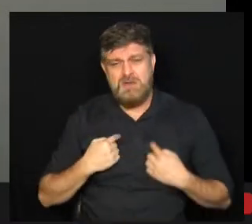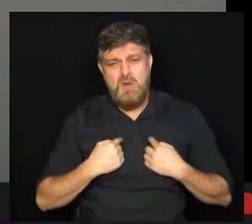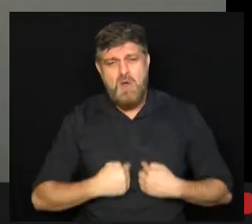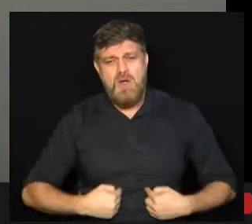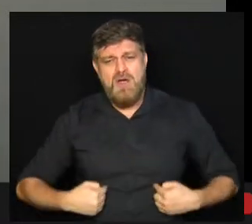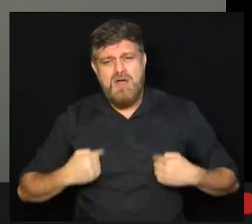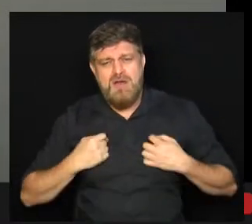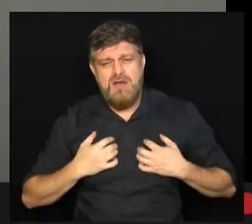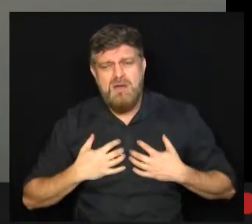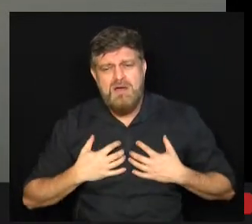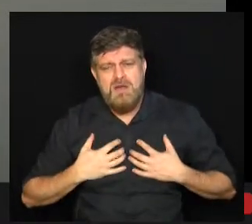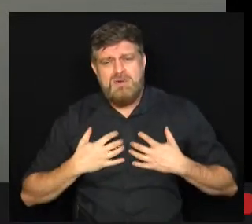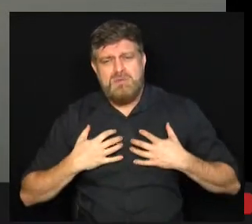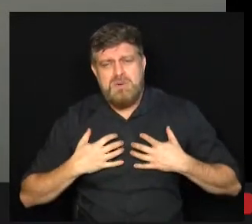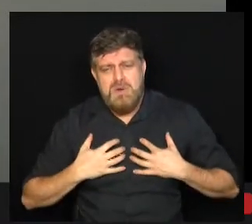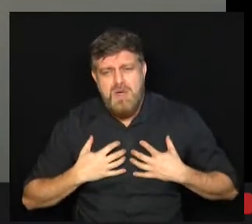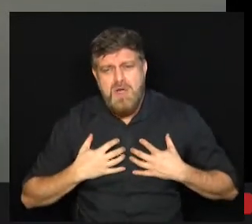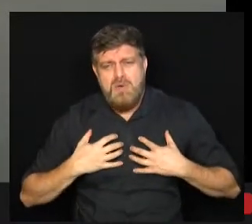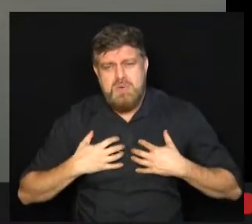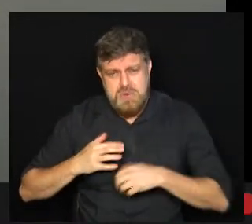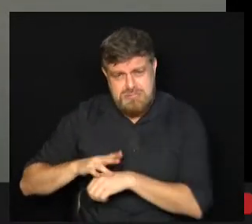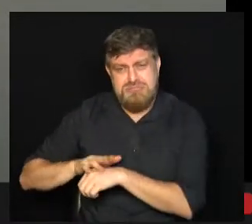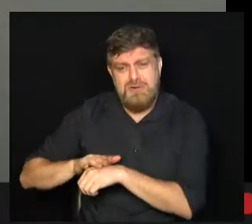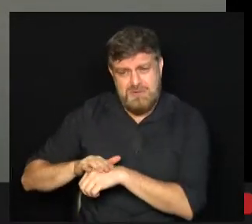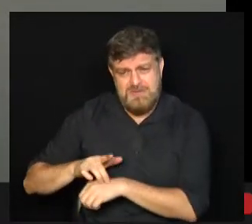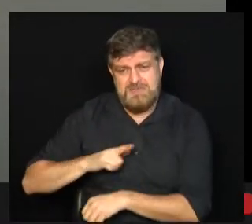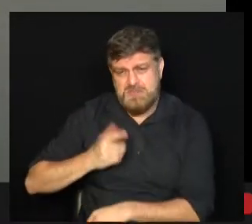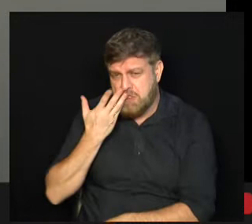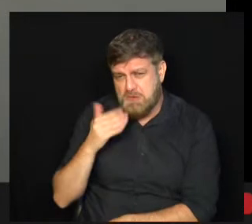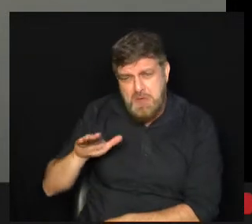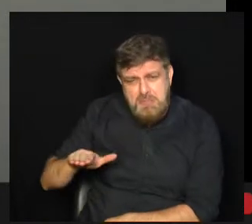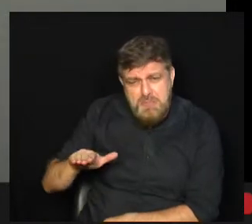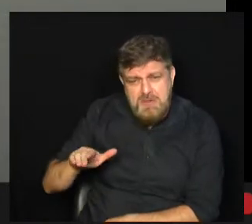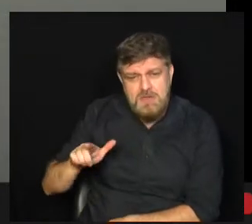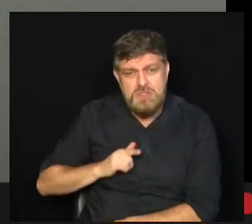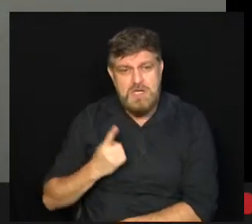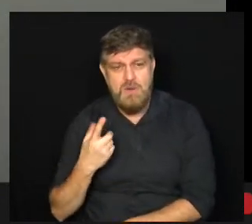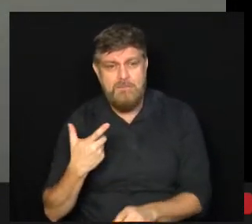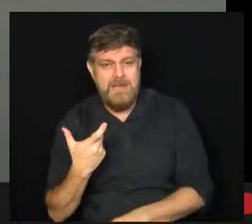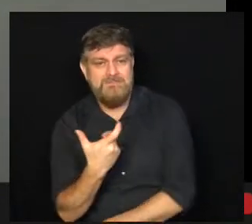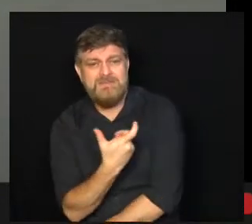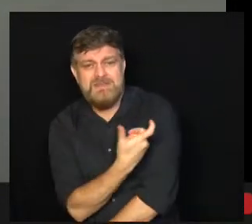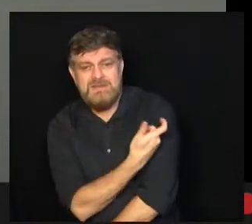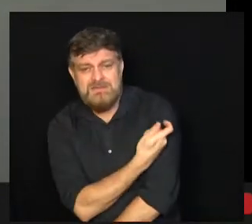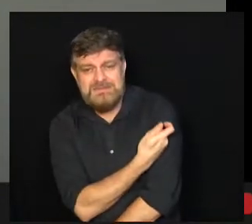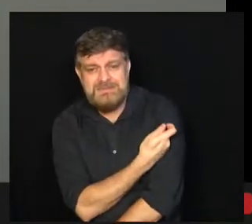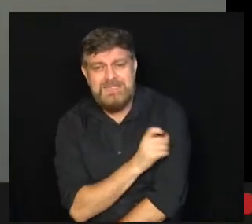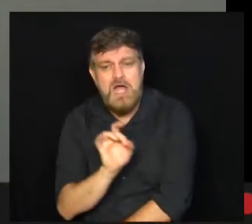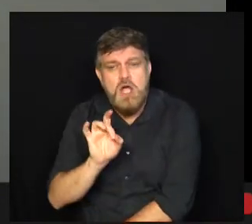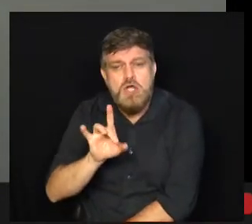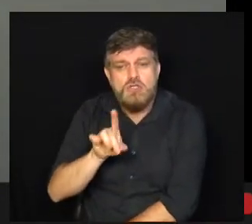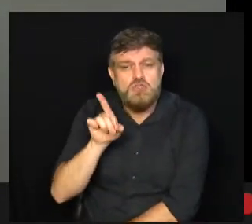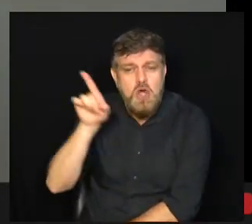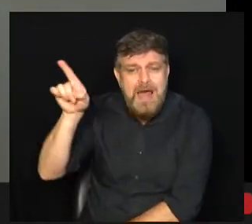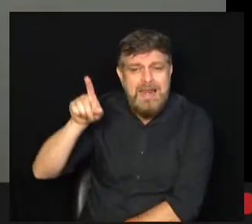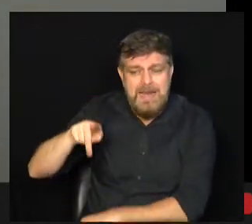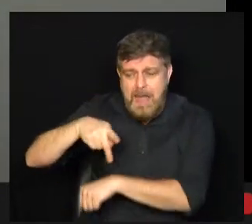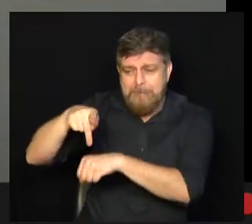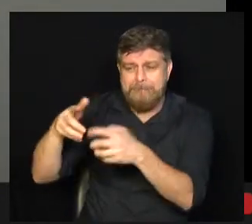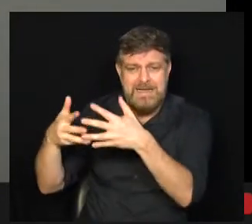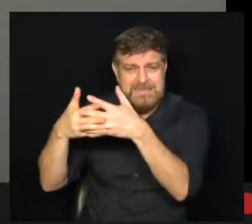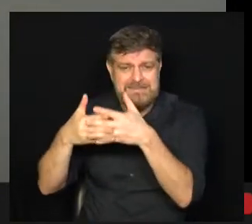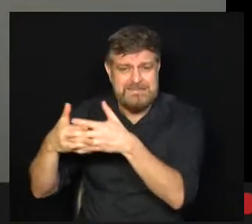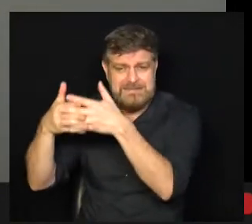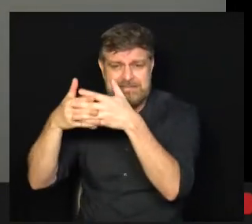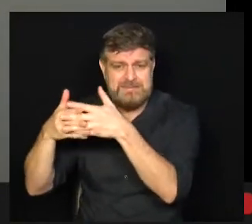alérgica terrível, terrível. E tinha uma vacina que só nos Estados Unidos naquela época, eu tenho 56,